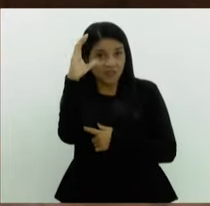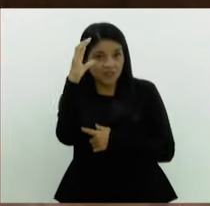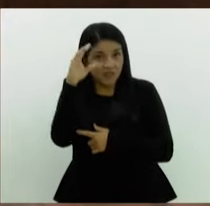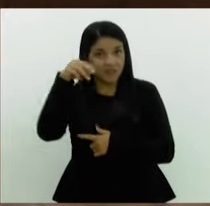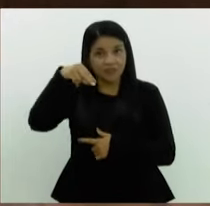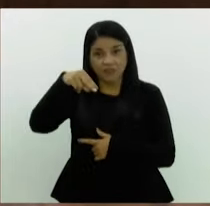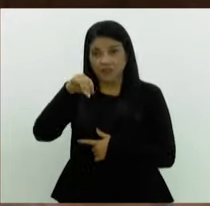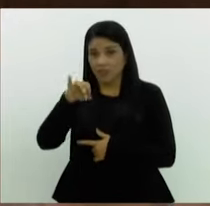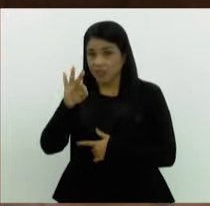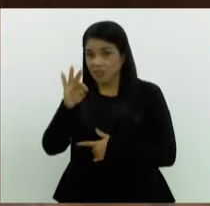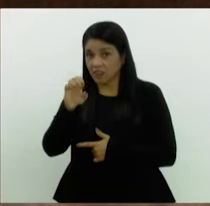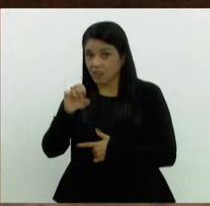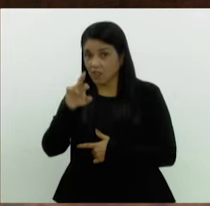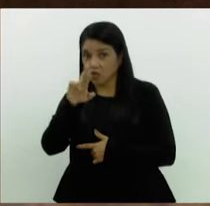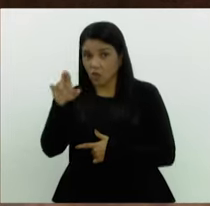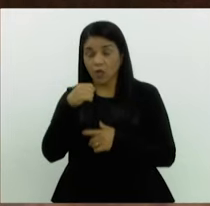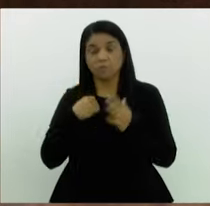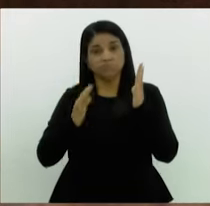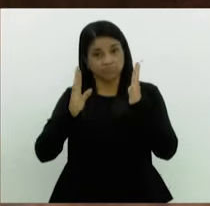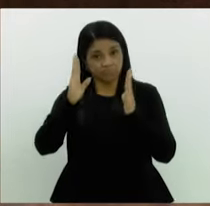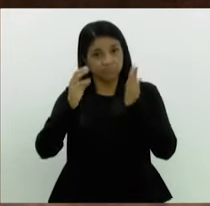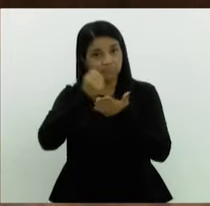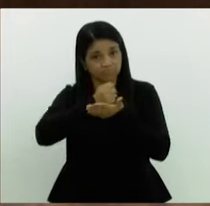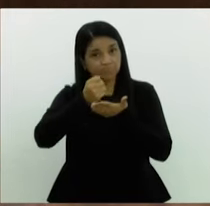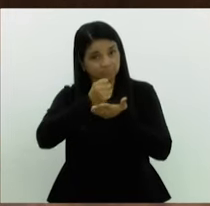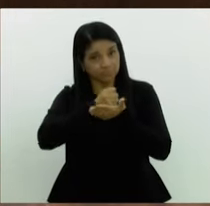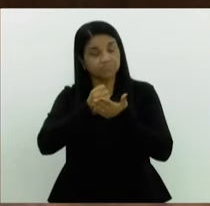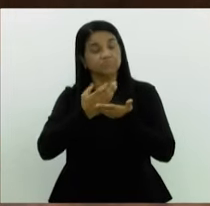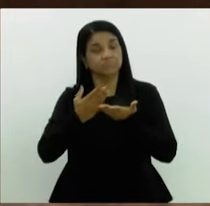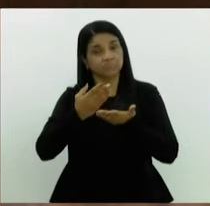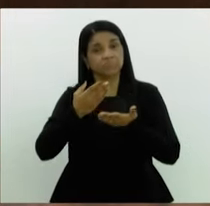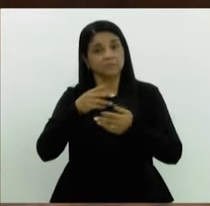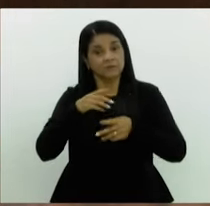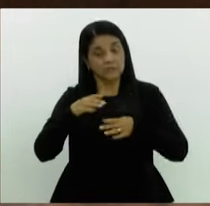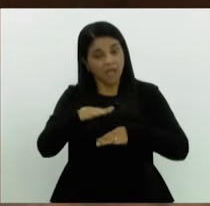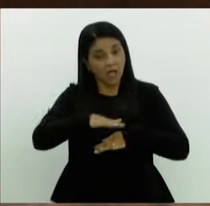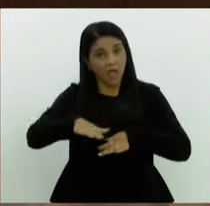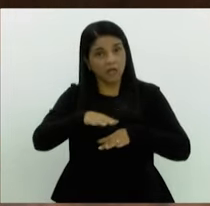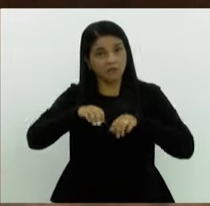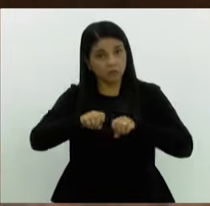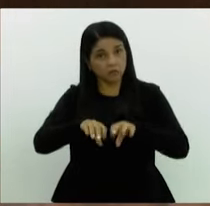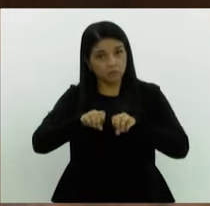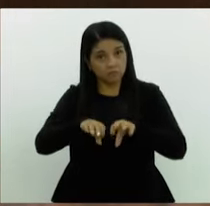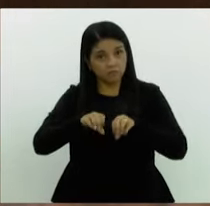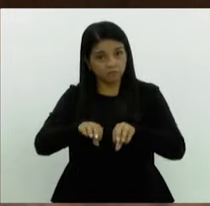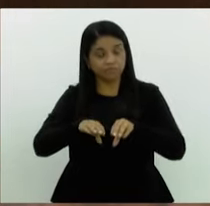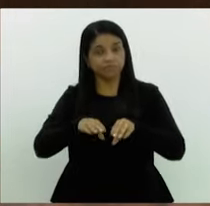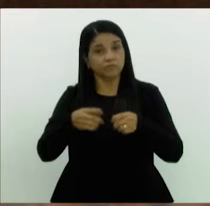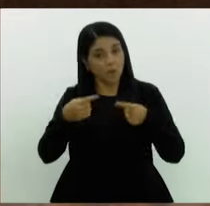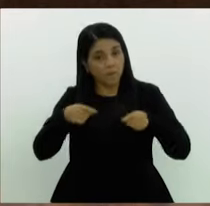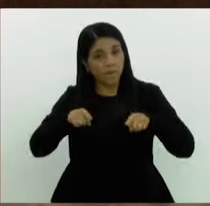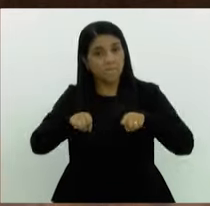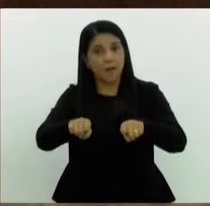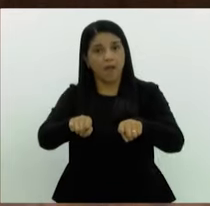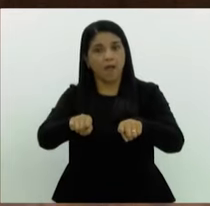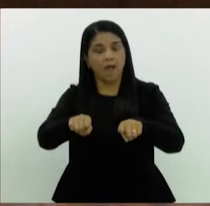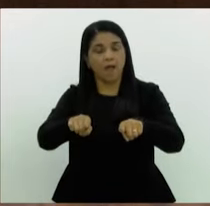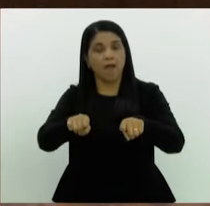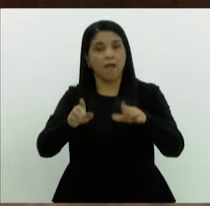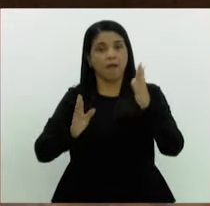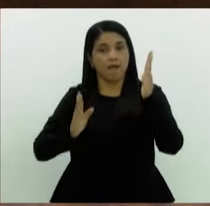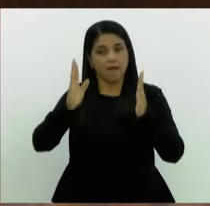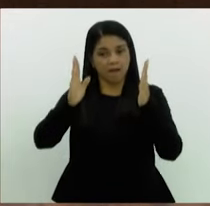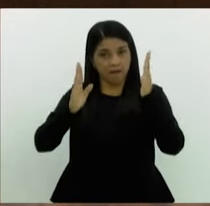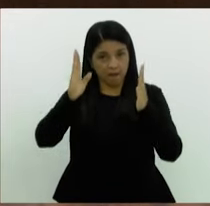acabou de ter que fazer uma contratação temporária na educação. E, concomitante à contratação temporária